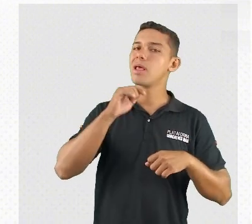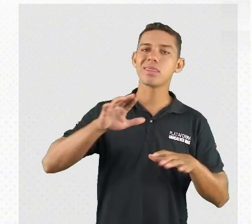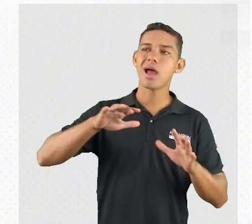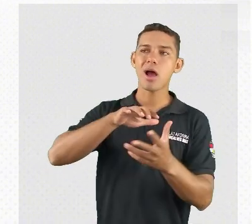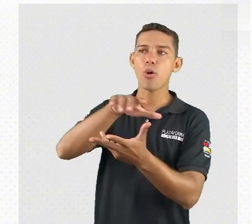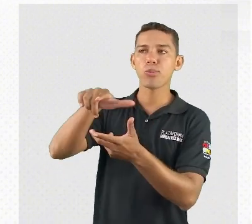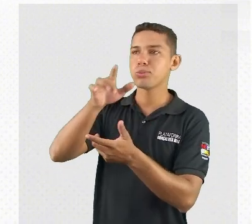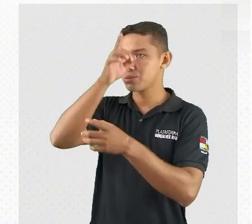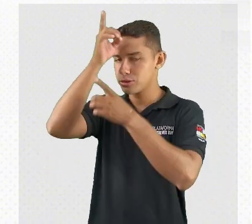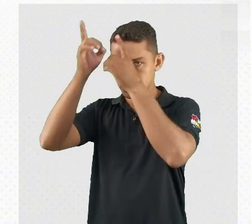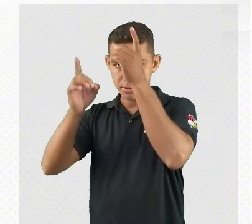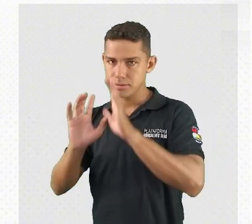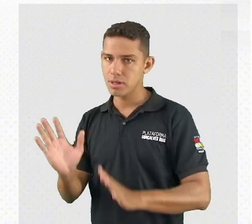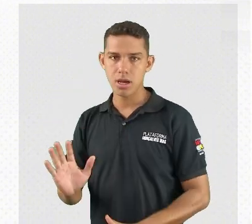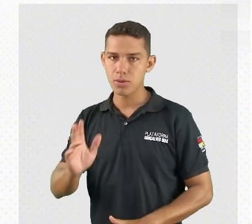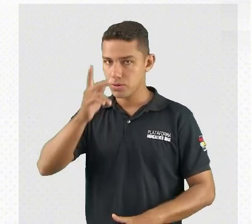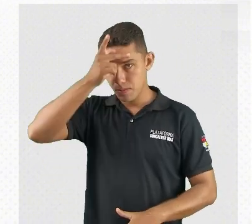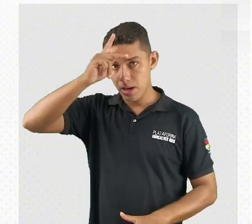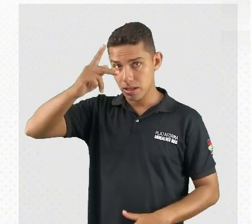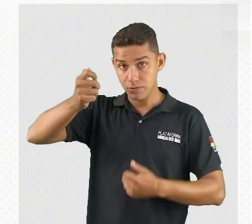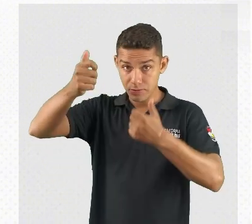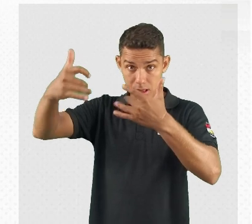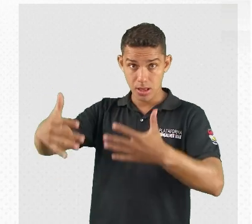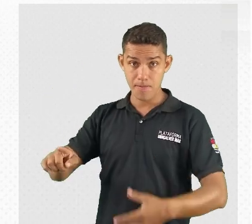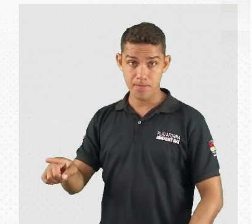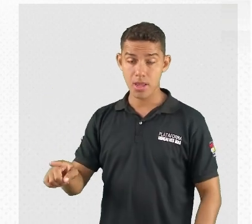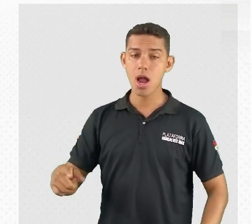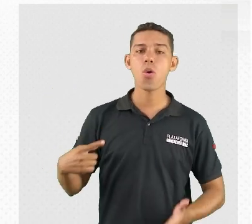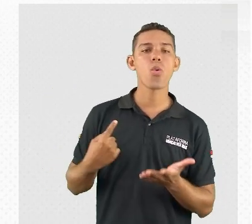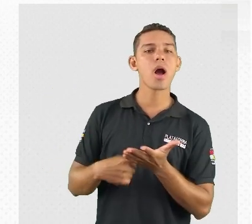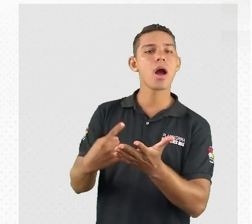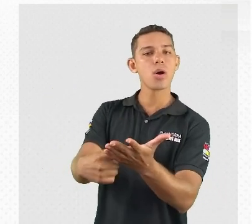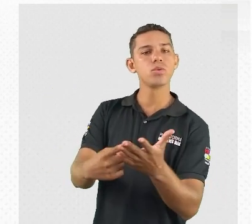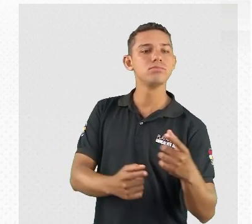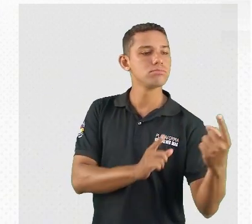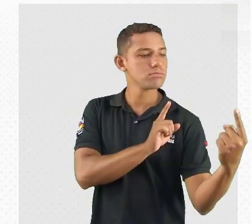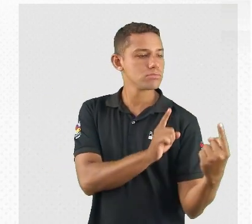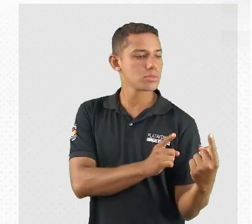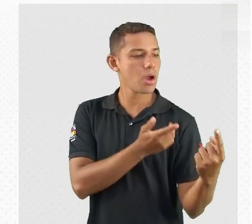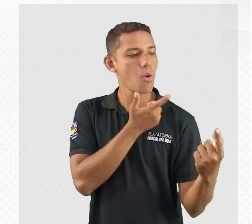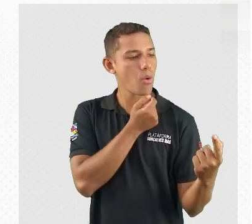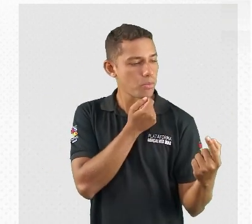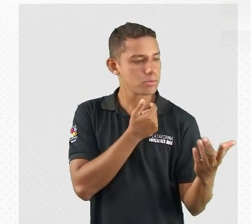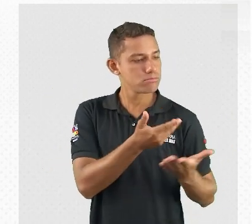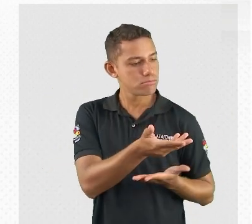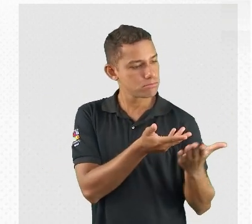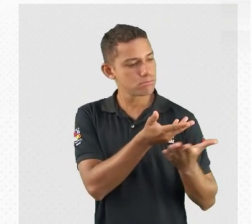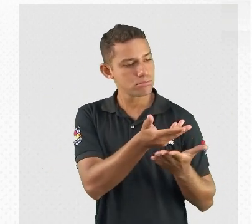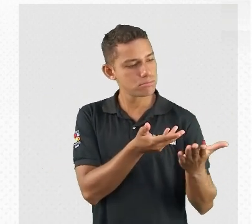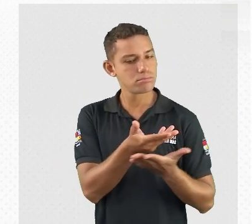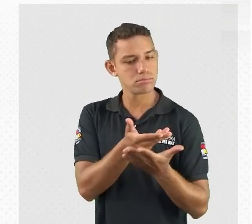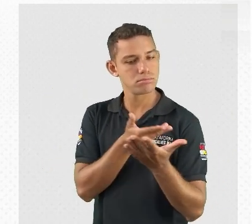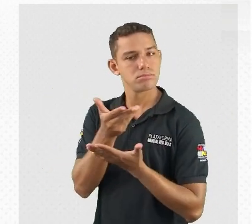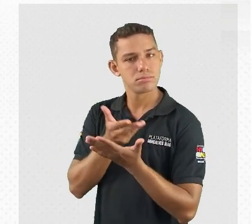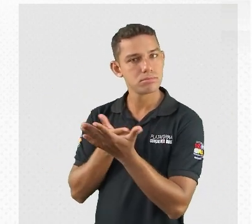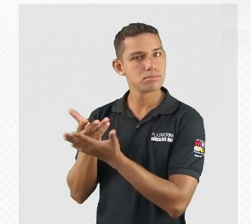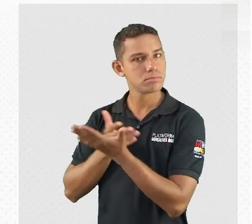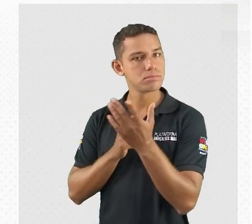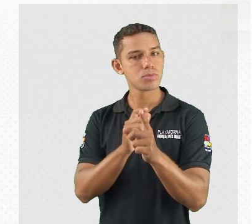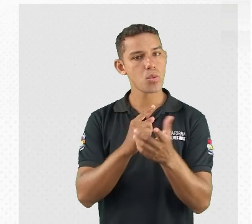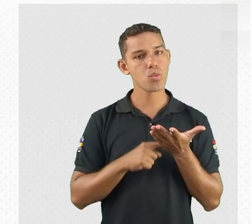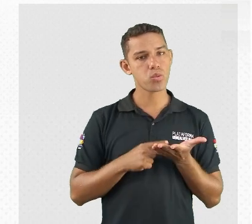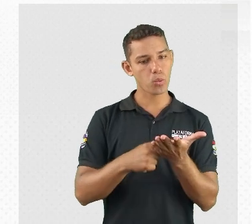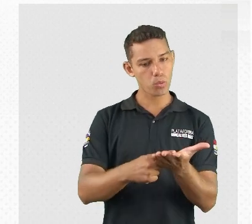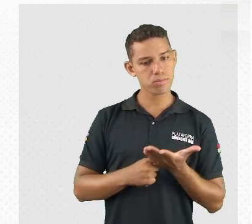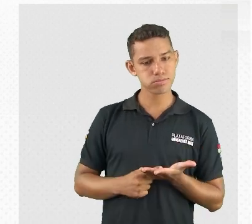mundo das ideias, como diz o Platão. A Constituição ela é um acordo de homens vivendo em sociedade com outros homens. Então, ela